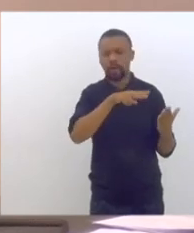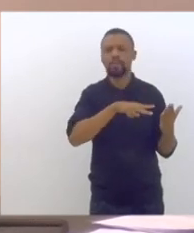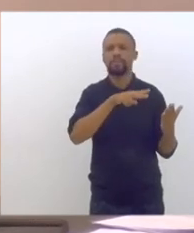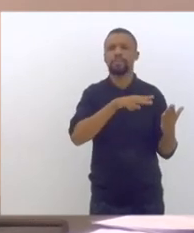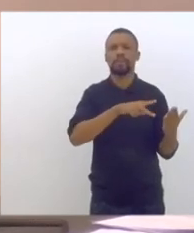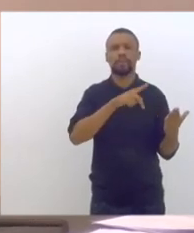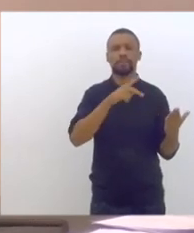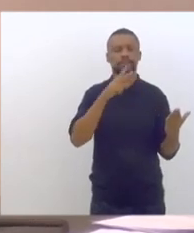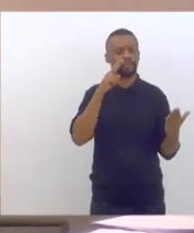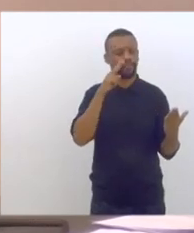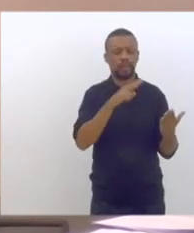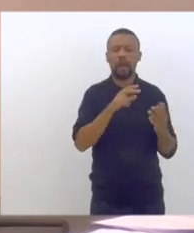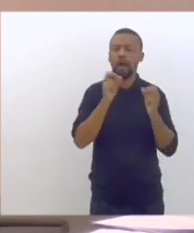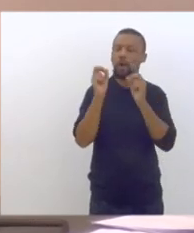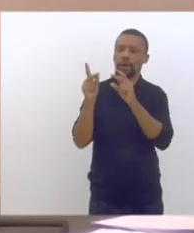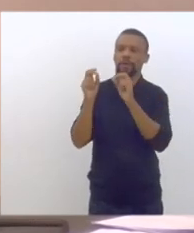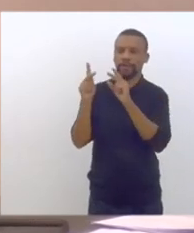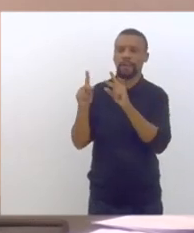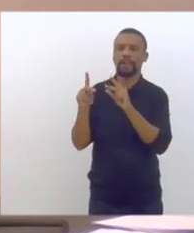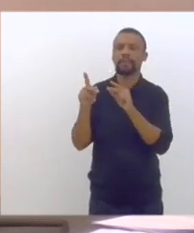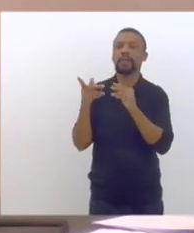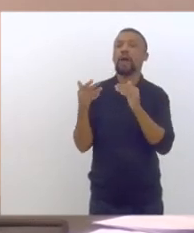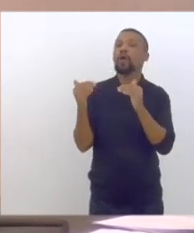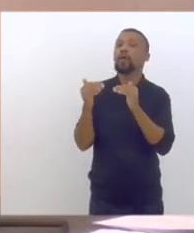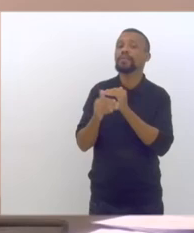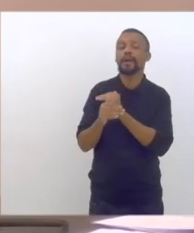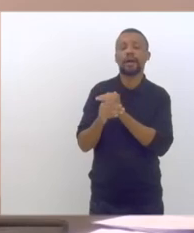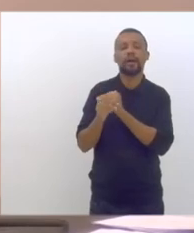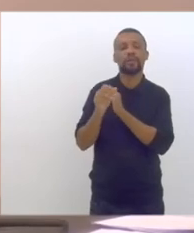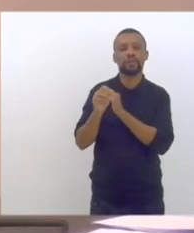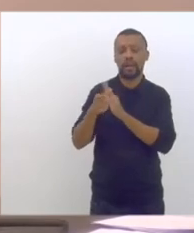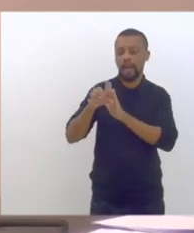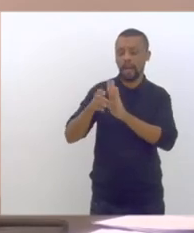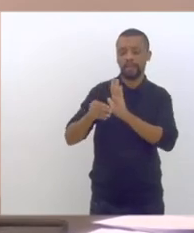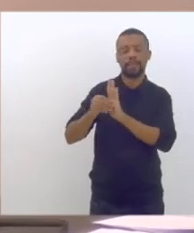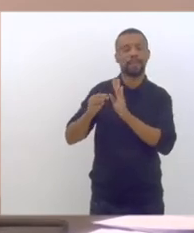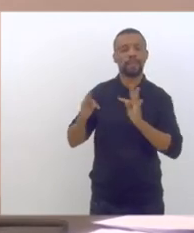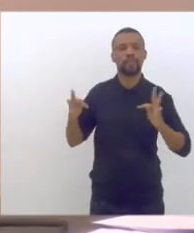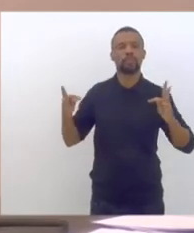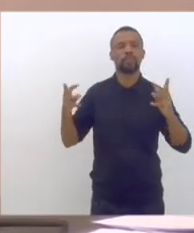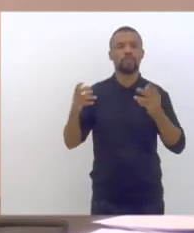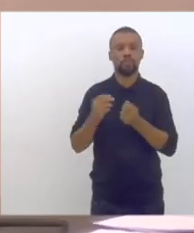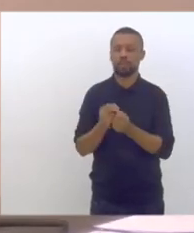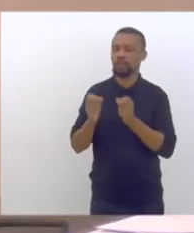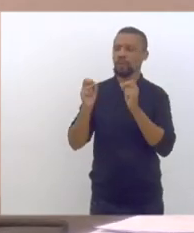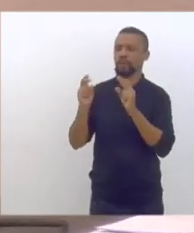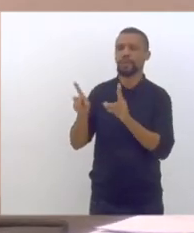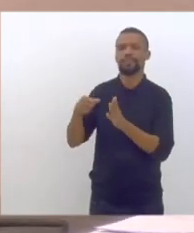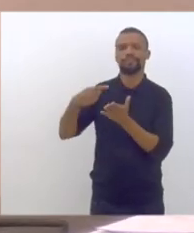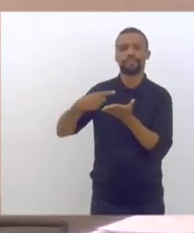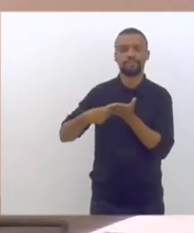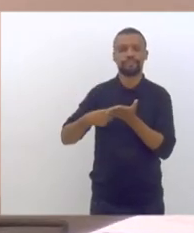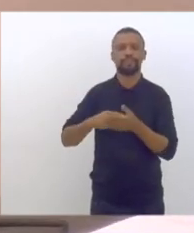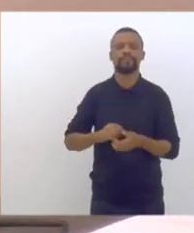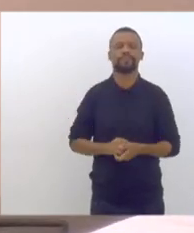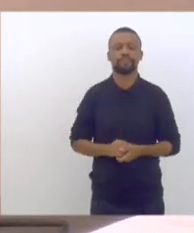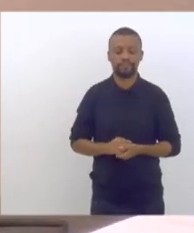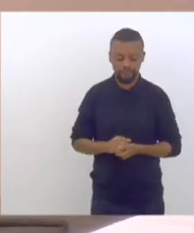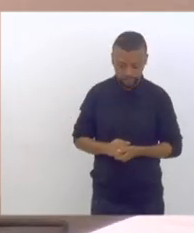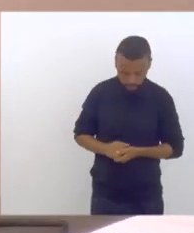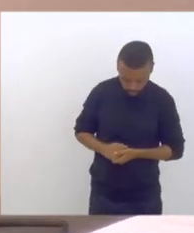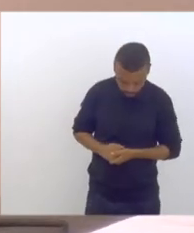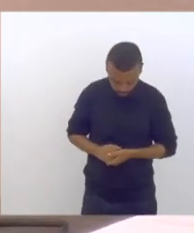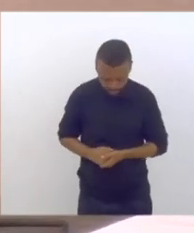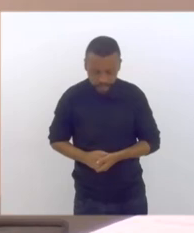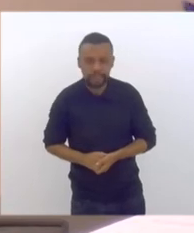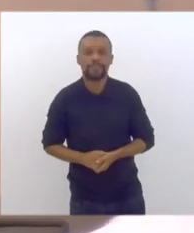ah ah tá bom tá bom contra todas as emendas OK tá perfeito tá acompanhando o relator